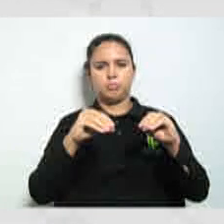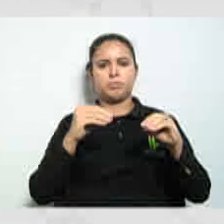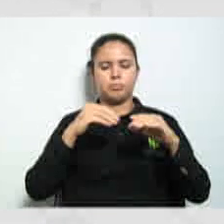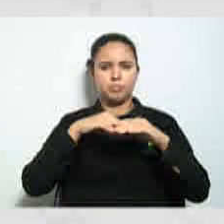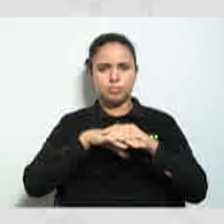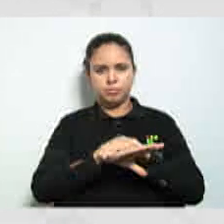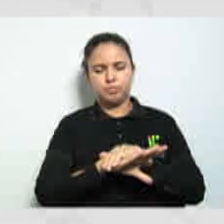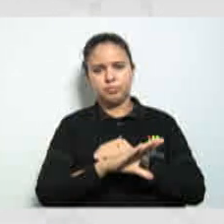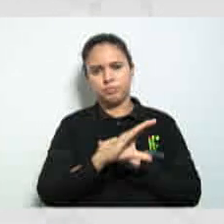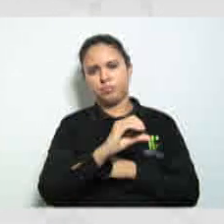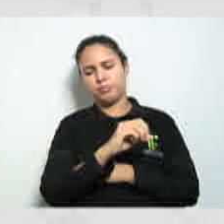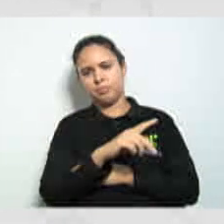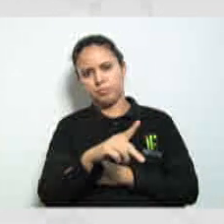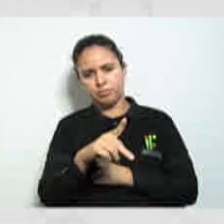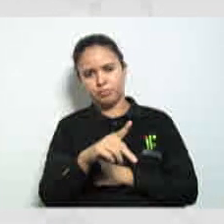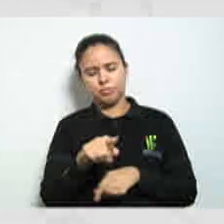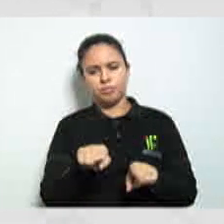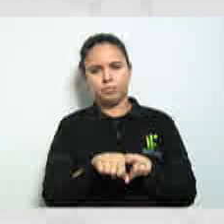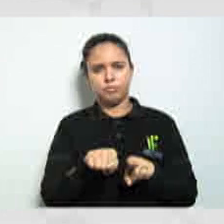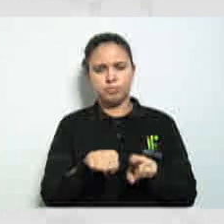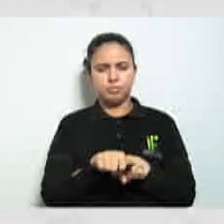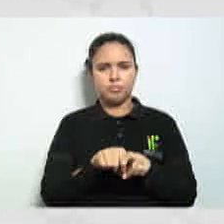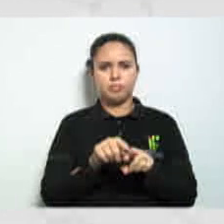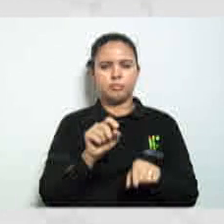e formado também pelas